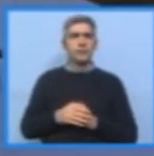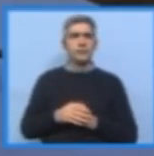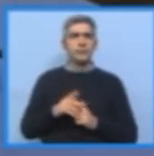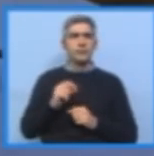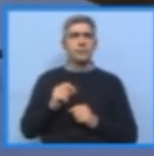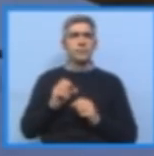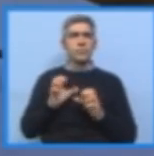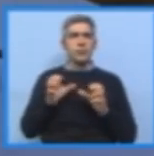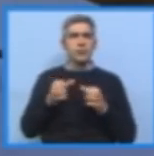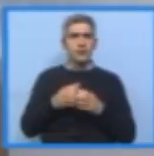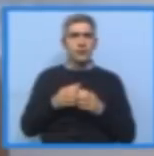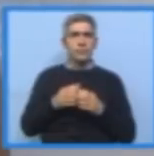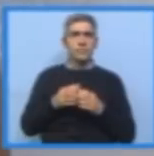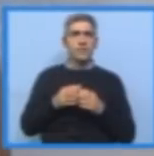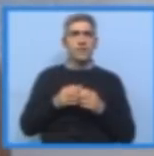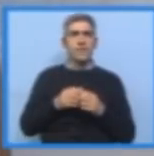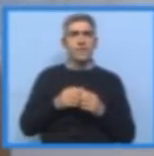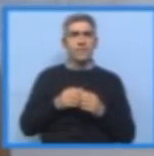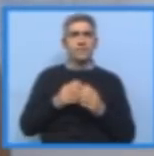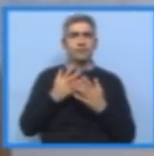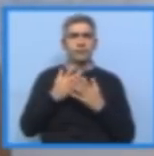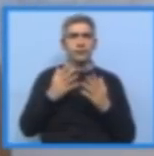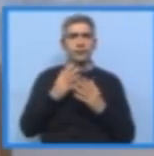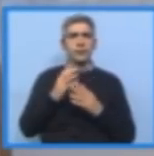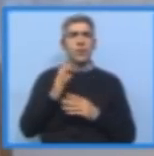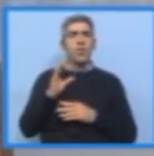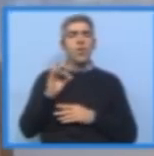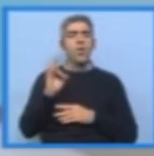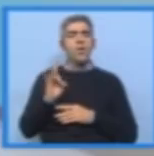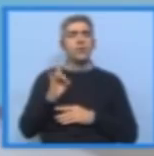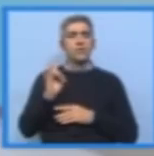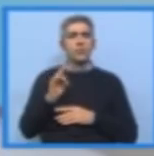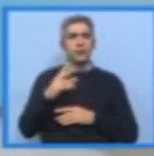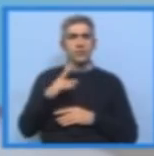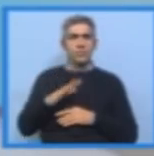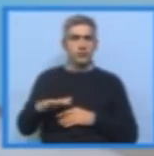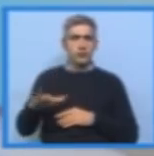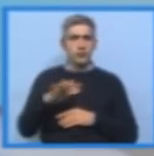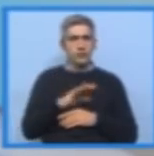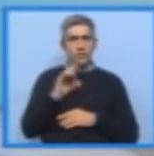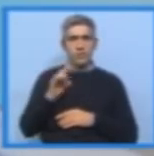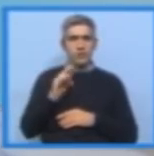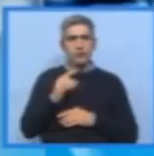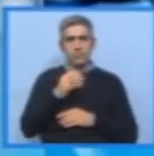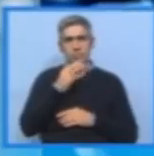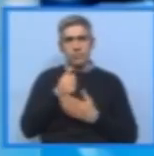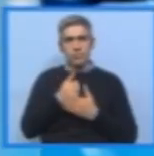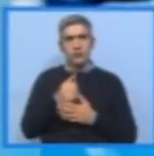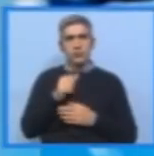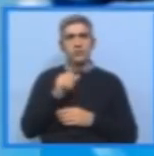Também pela comunhão com a maioria ortodoxa no nosso país. Chamar de